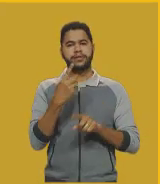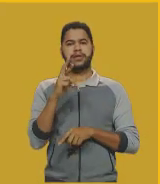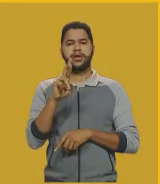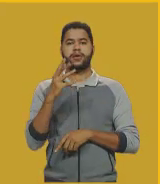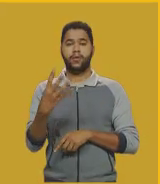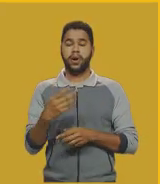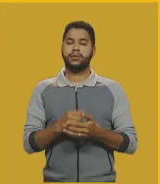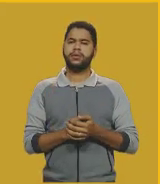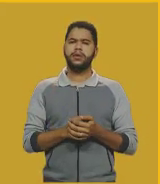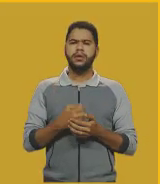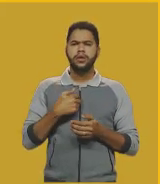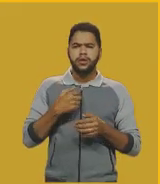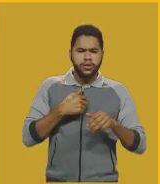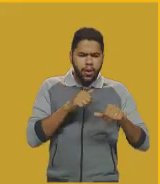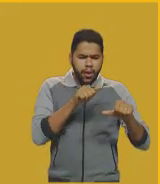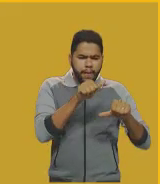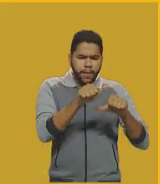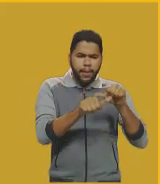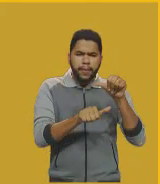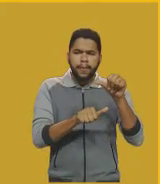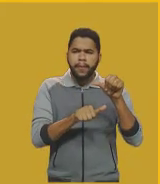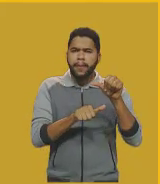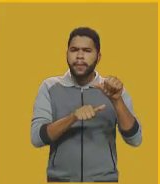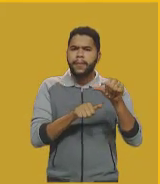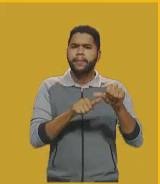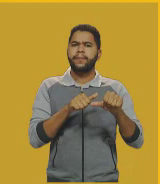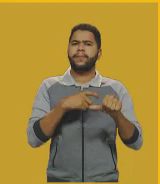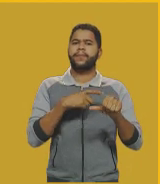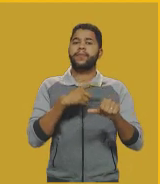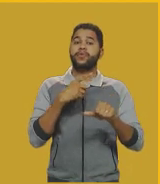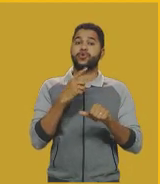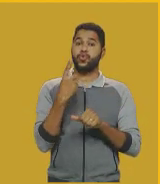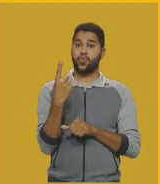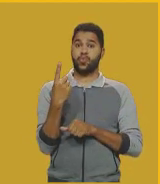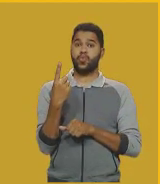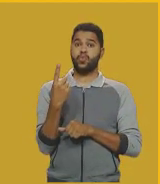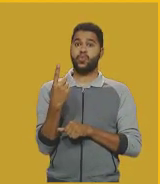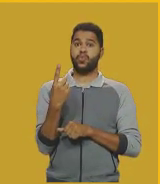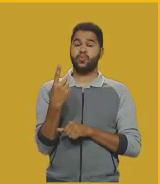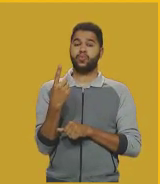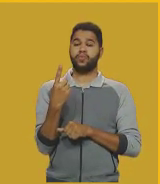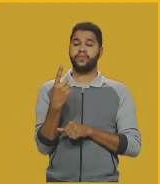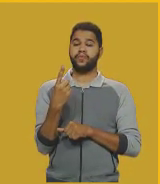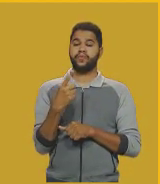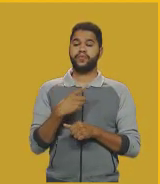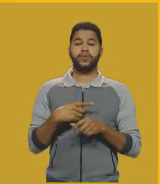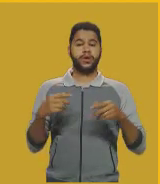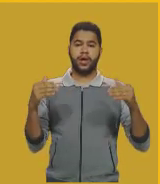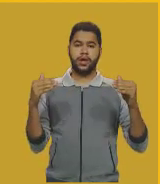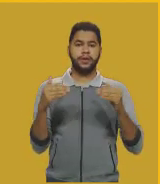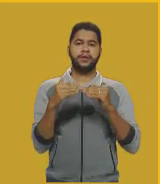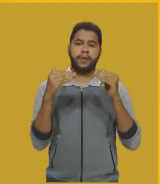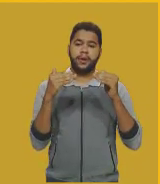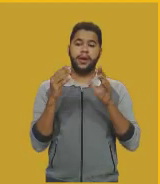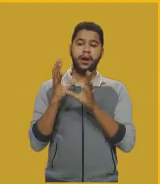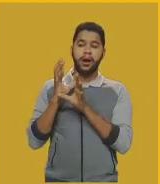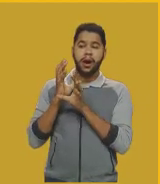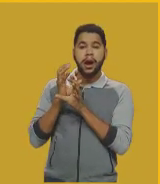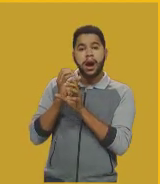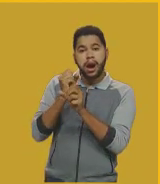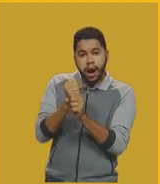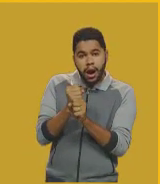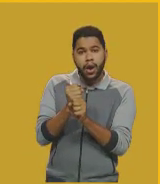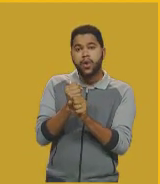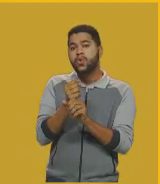transformo todo esse circuito em um circuito de apenas um resistor, com a resistência equivalente. E aí, para calcular a